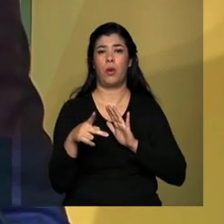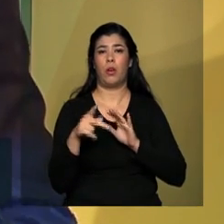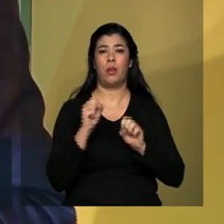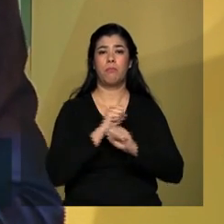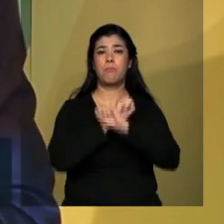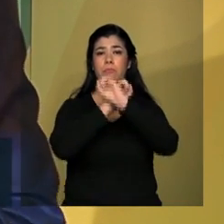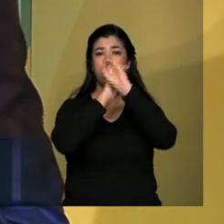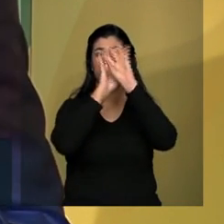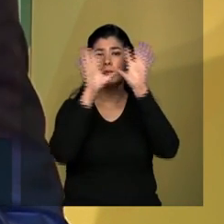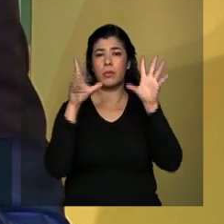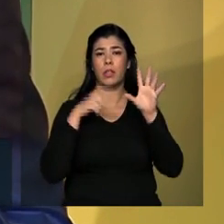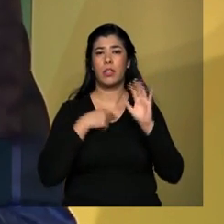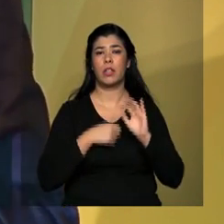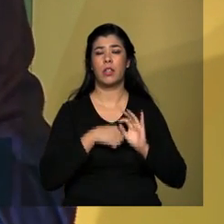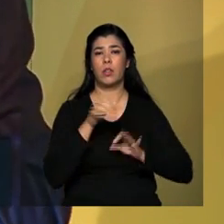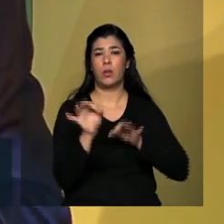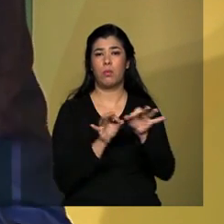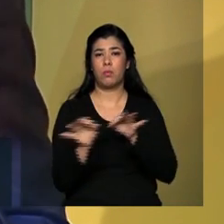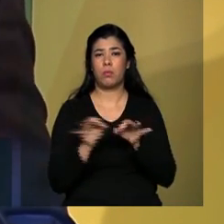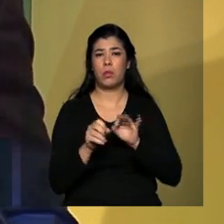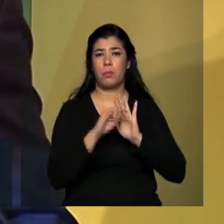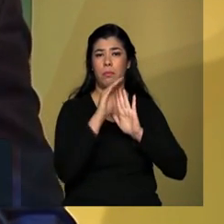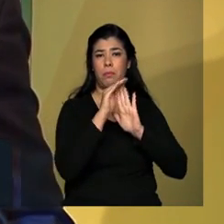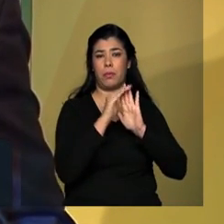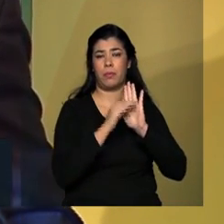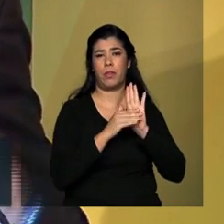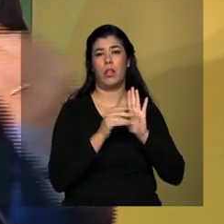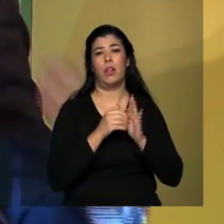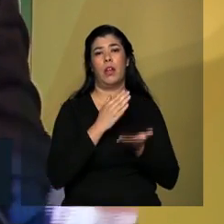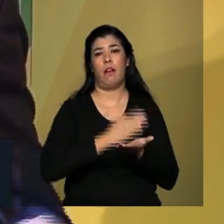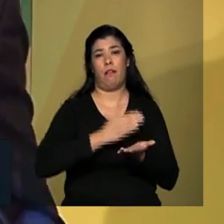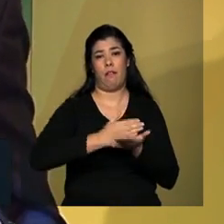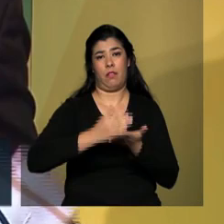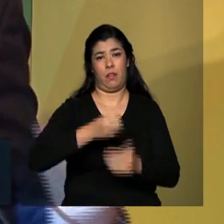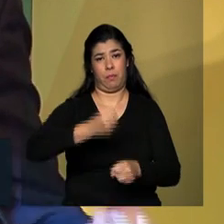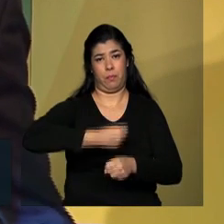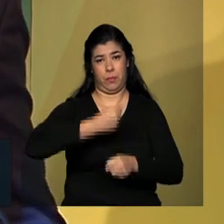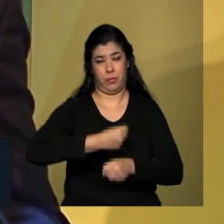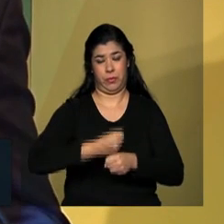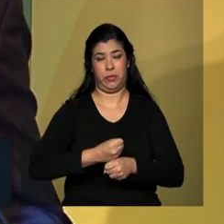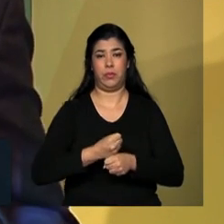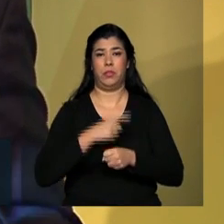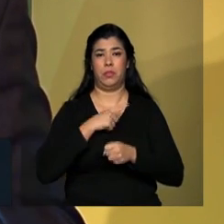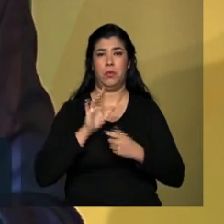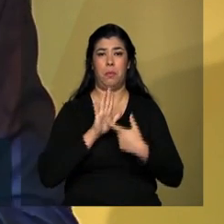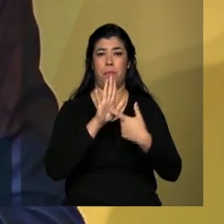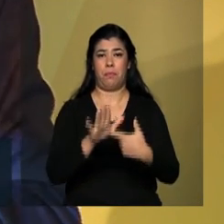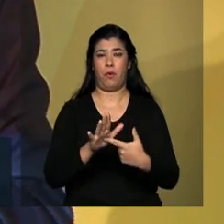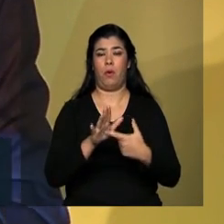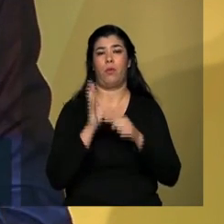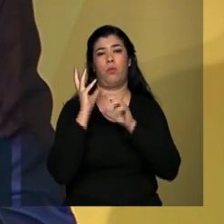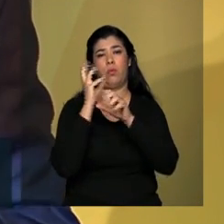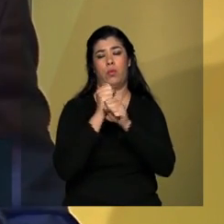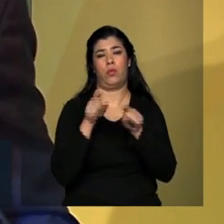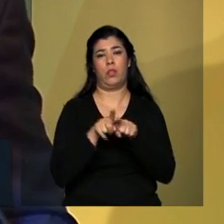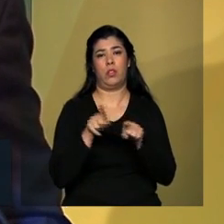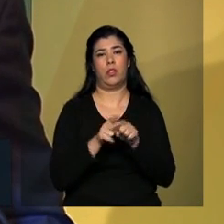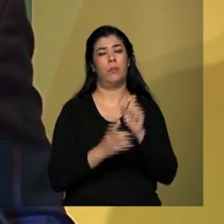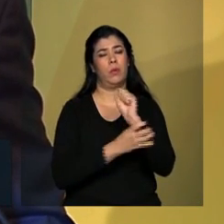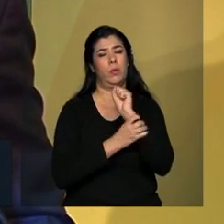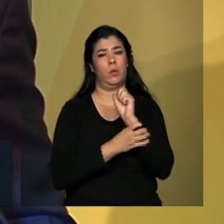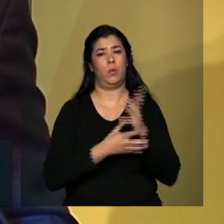transparente, com prestação de contas a cada etapa e de uma forma muito segura, tanto de uma perspectiva de mercado